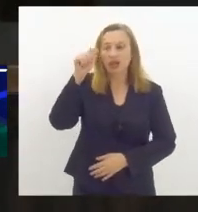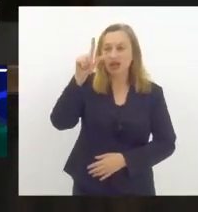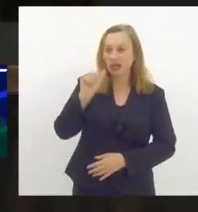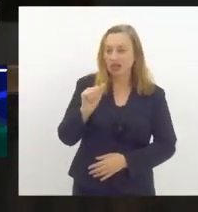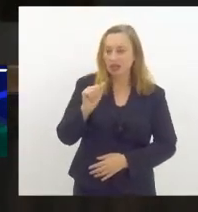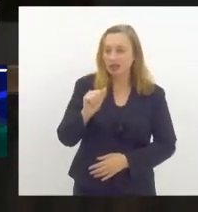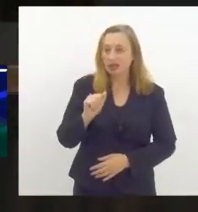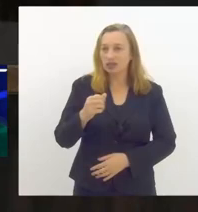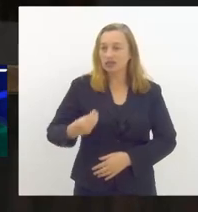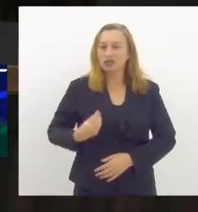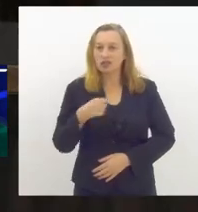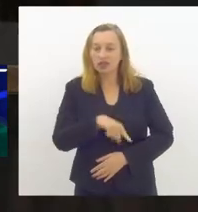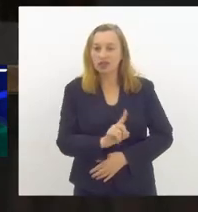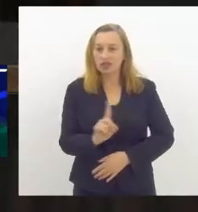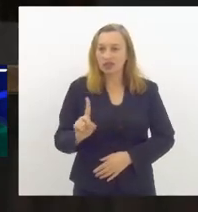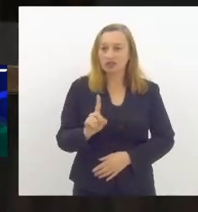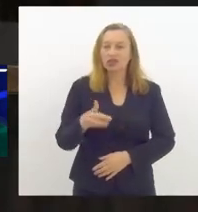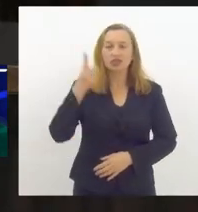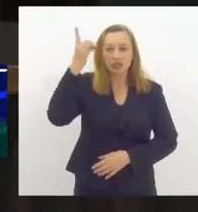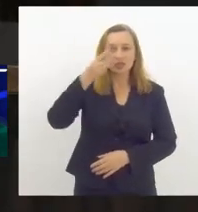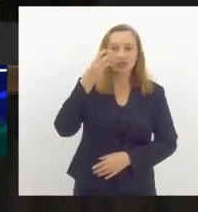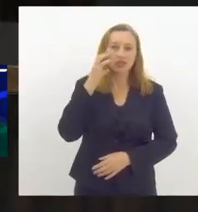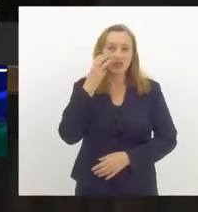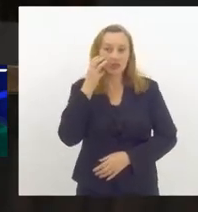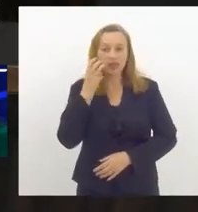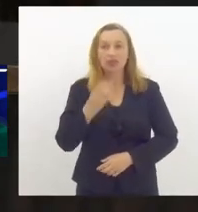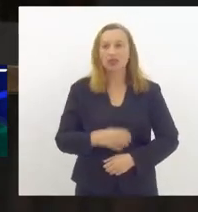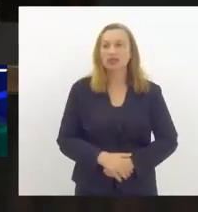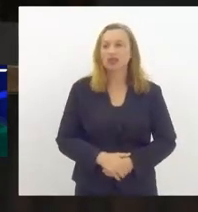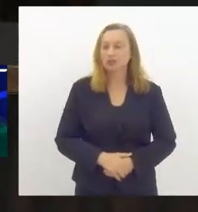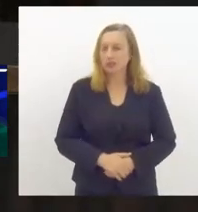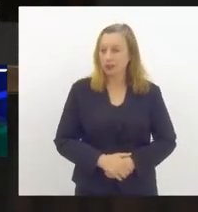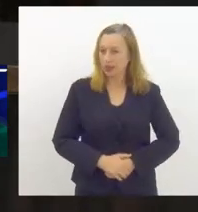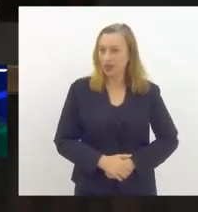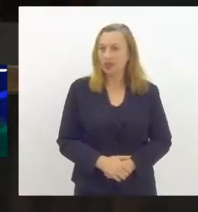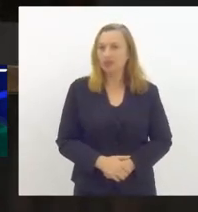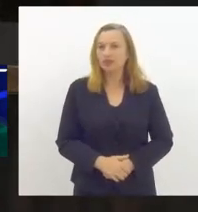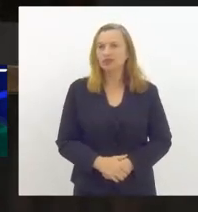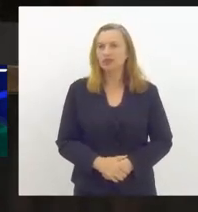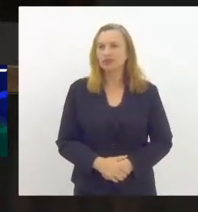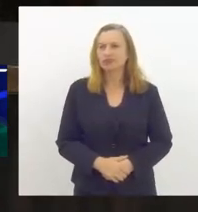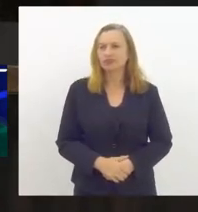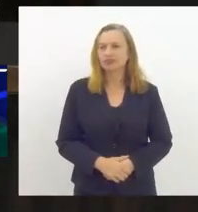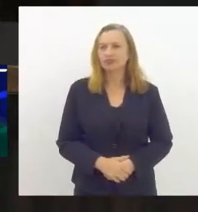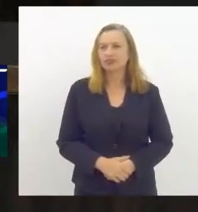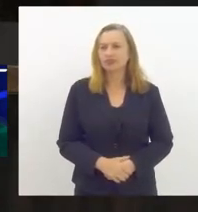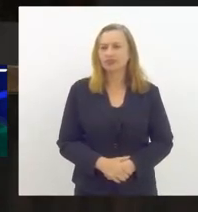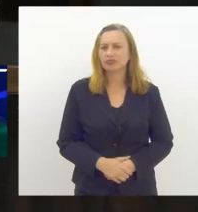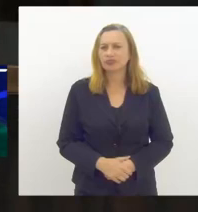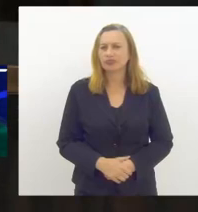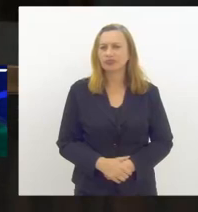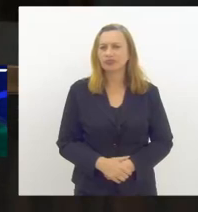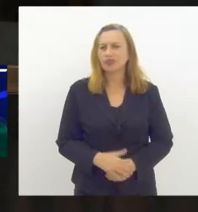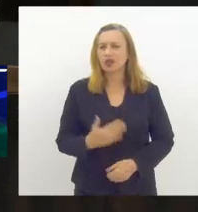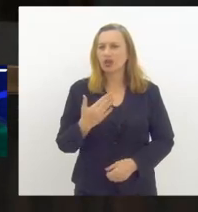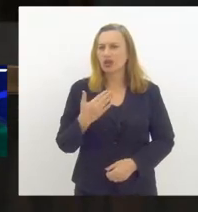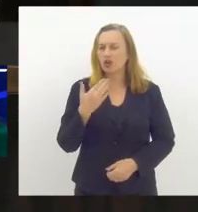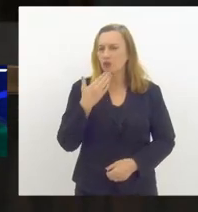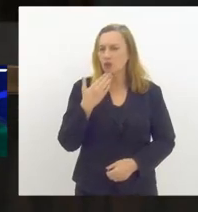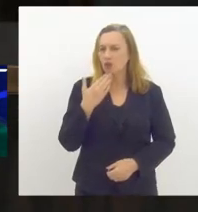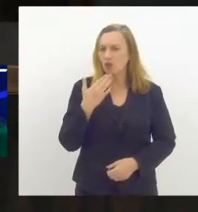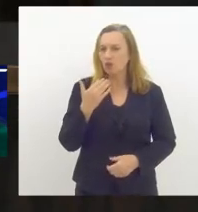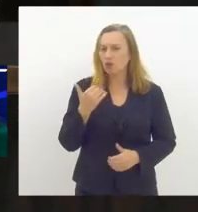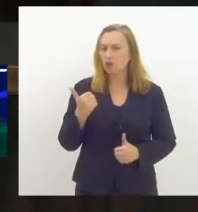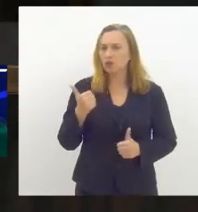Passos não se encontrando presente Deputado waldeck Carneiro Oi e eu vou então